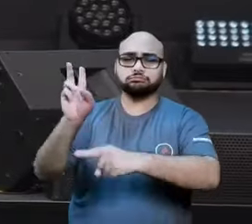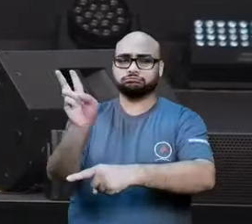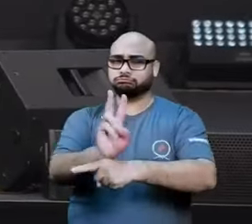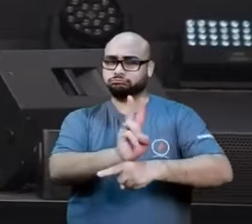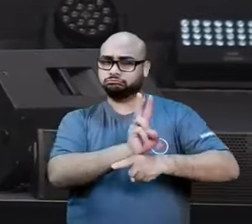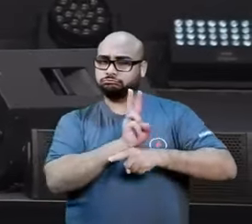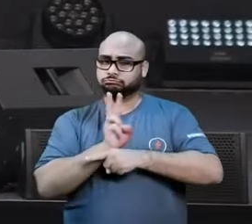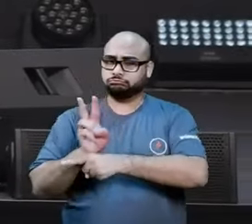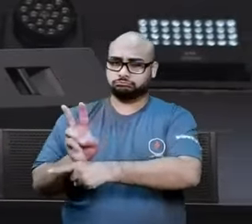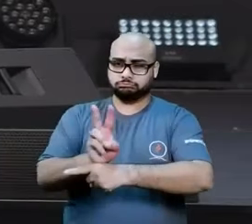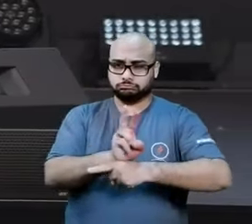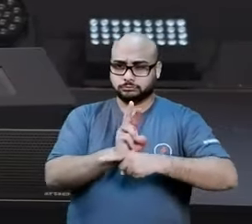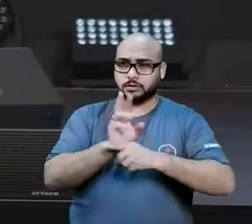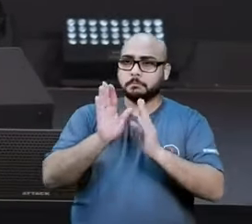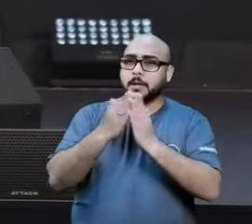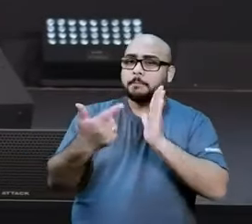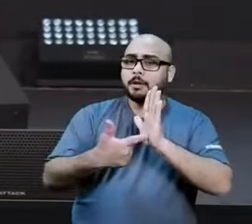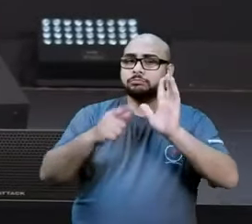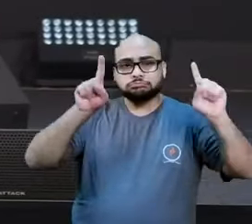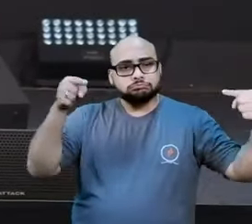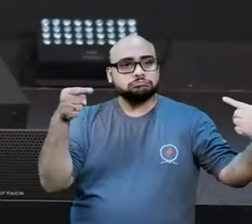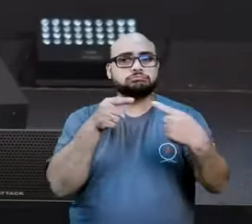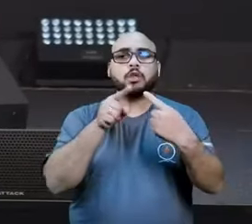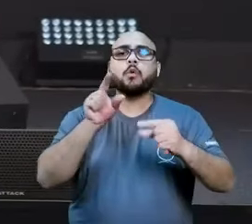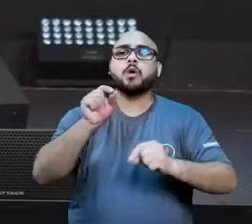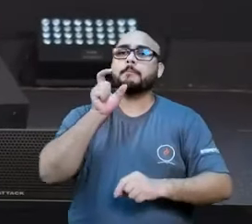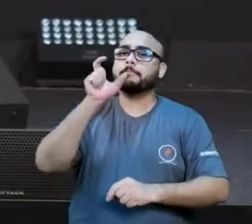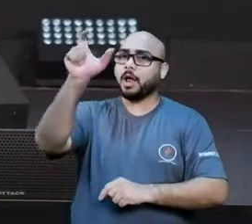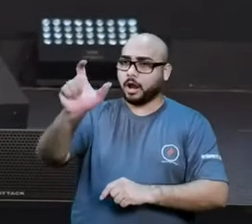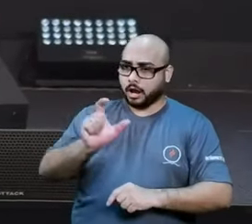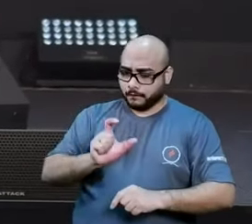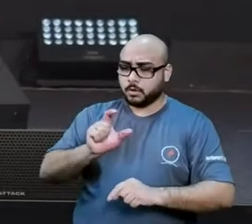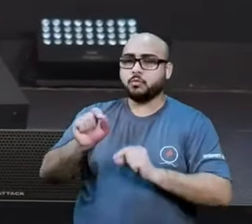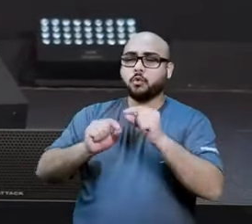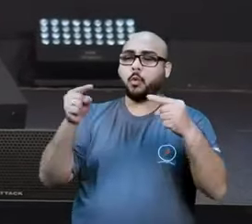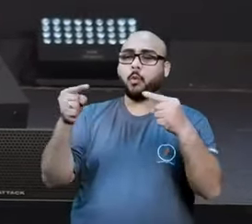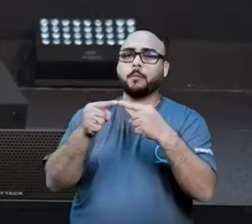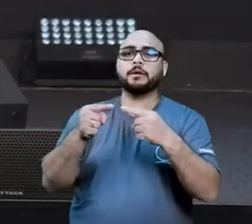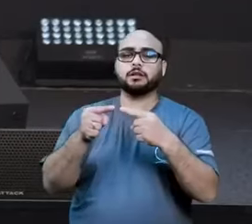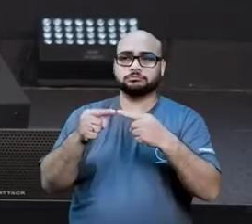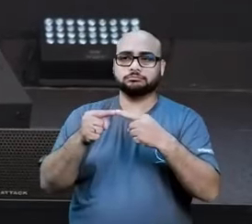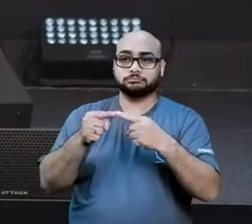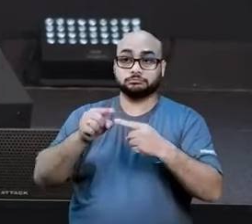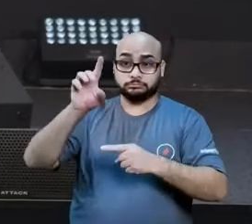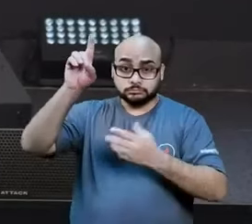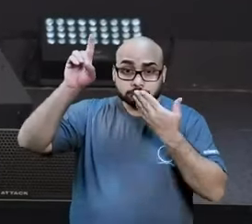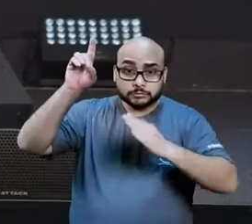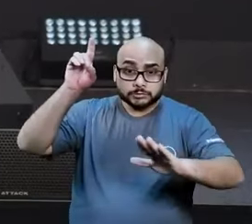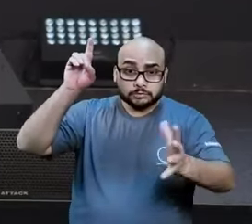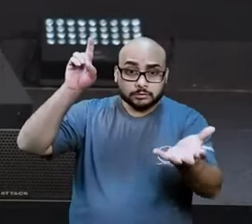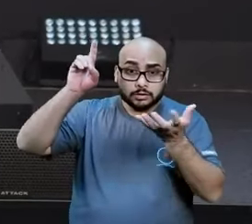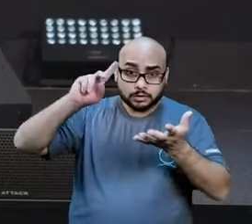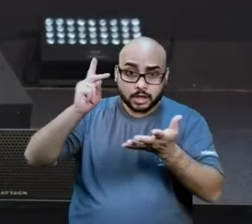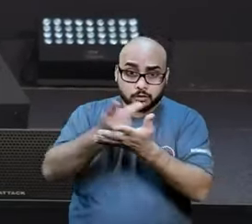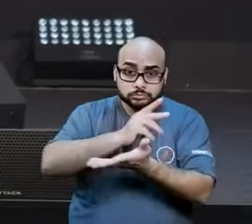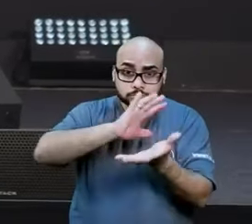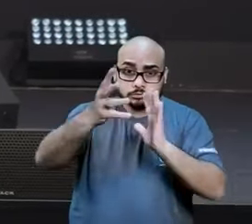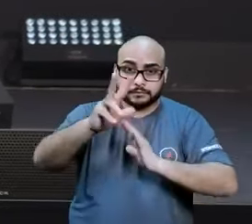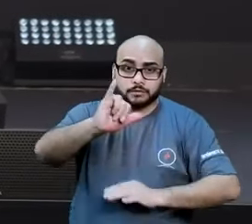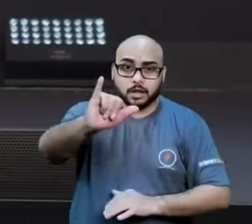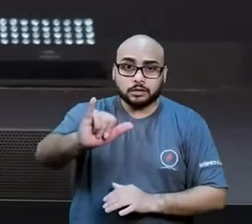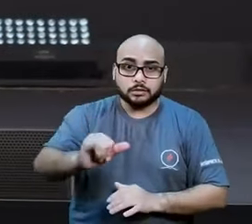porque Deus é fiel tudo que ele te prometeu vai acontecer as